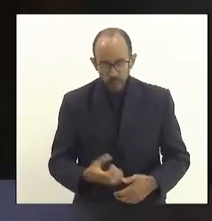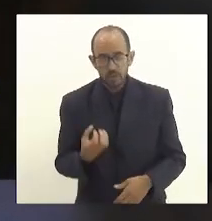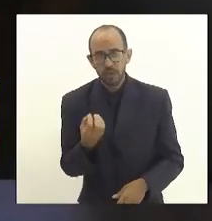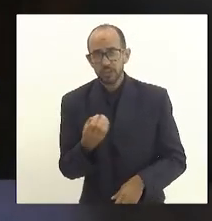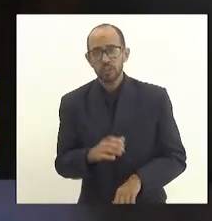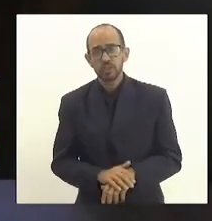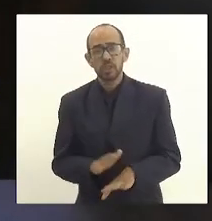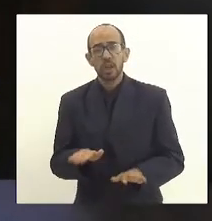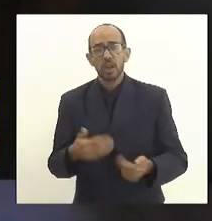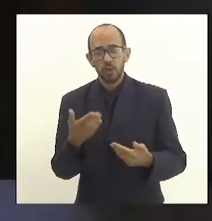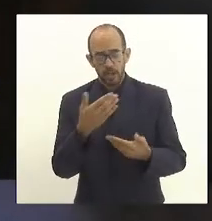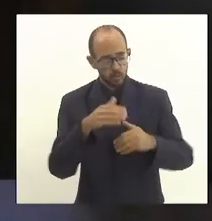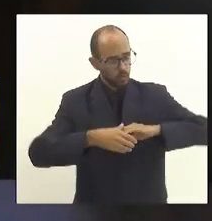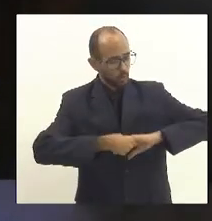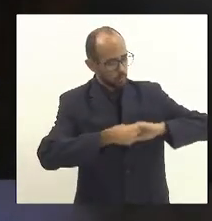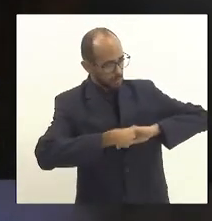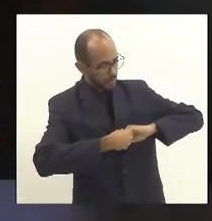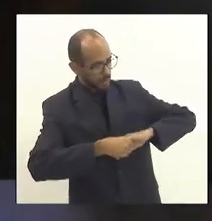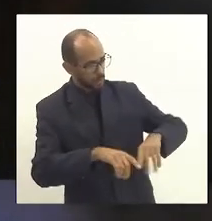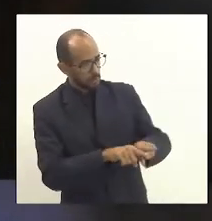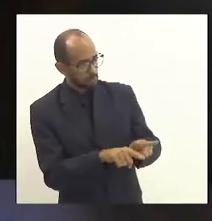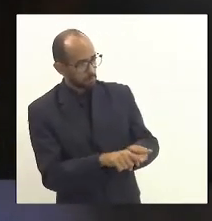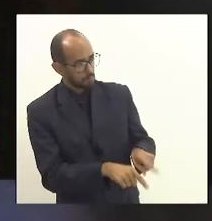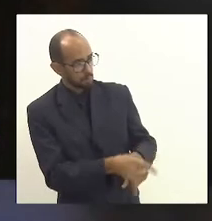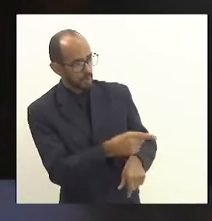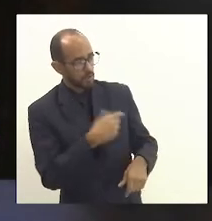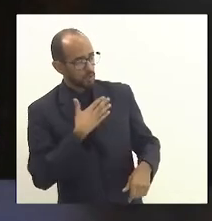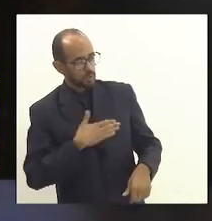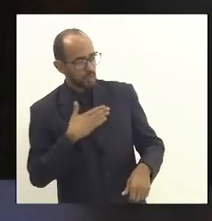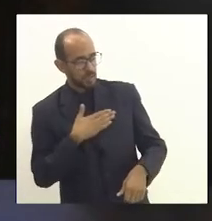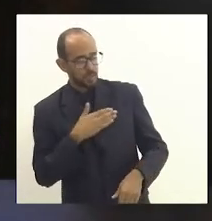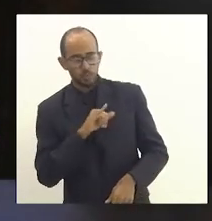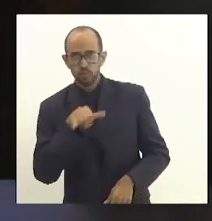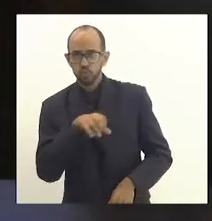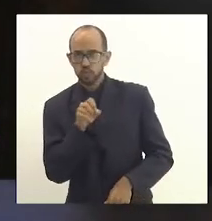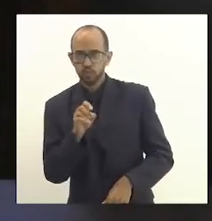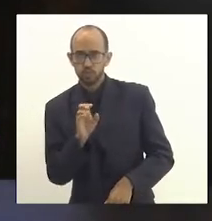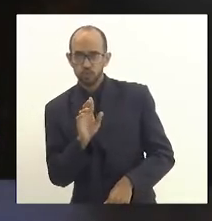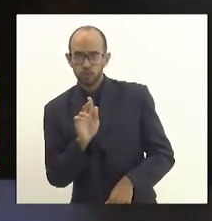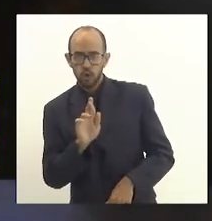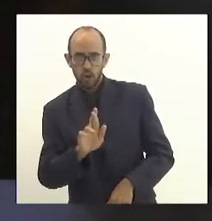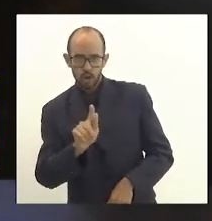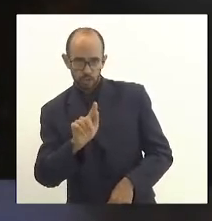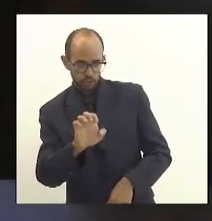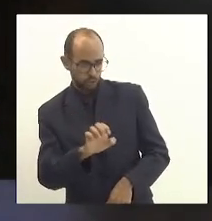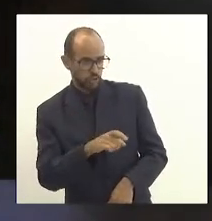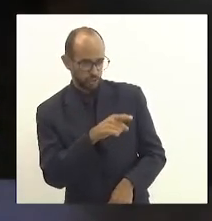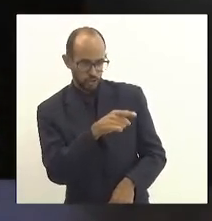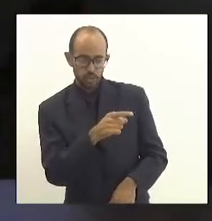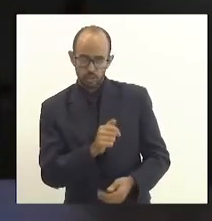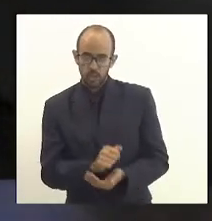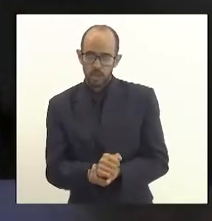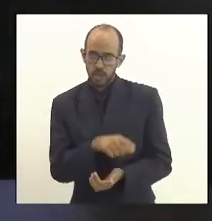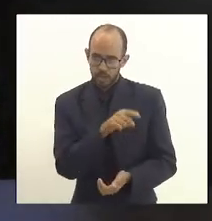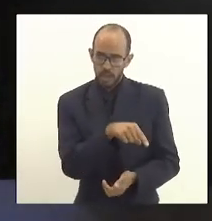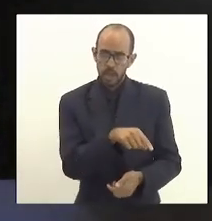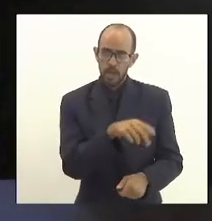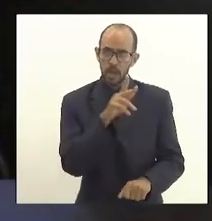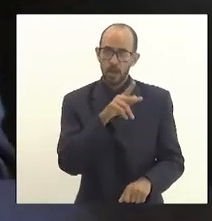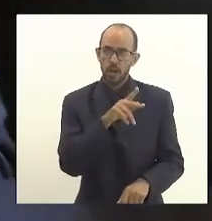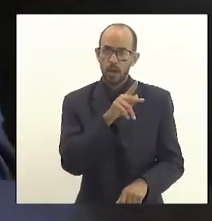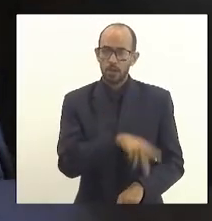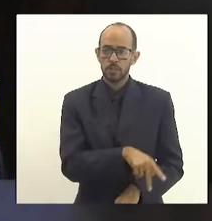aqui a presença do nosso querido Jorge Gama e Domingo Meirelles. Jorge foi